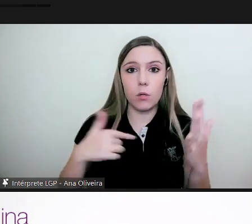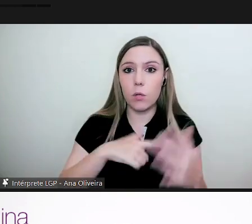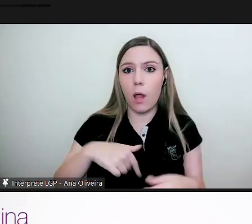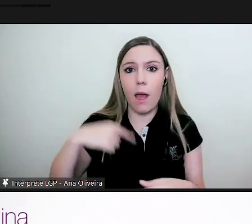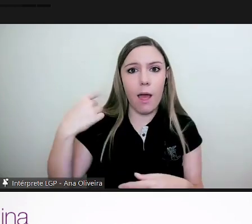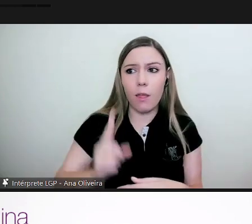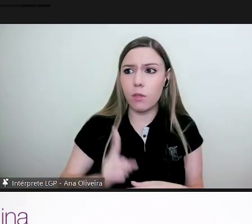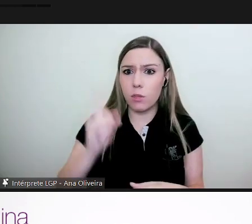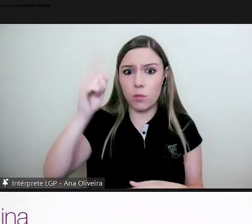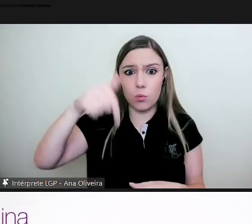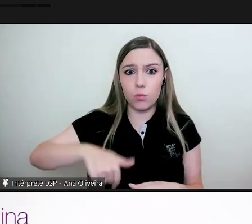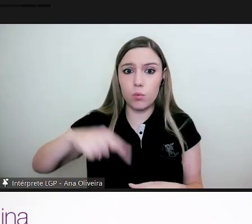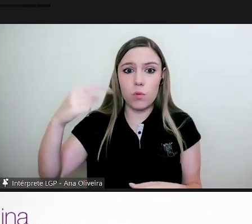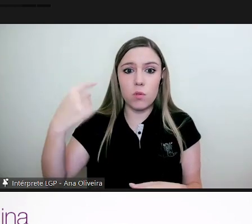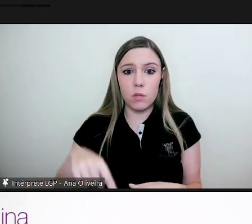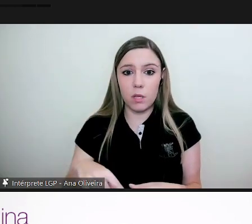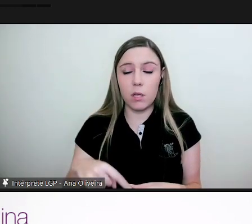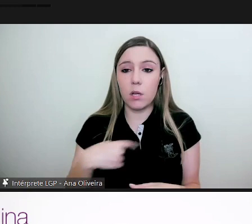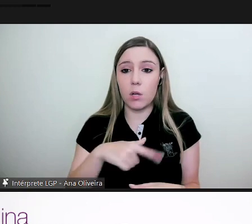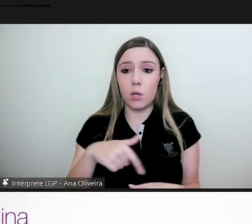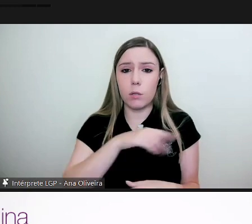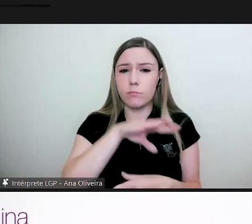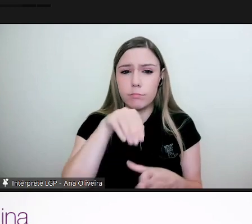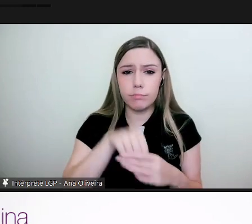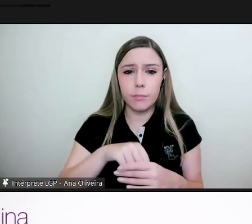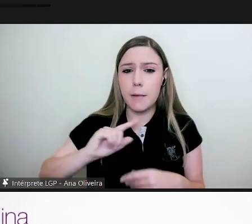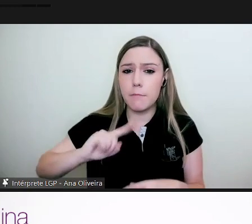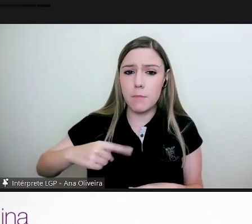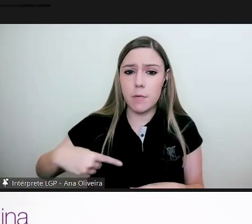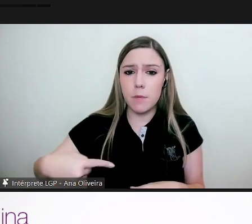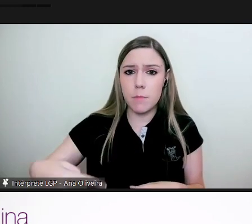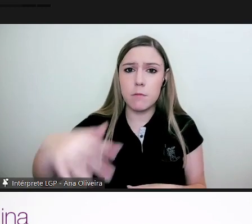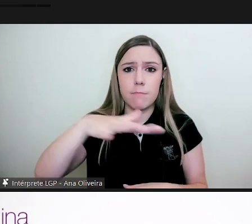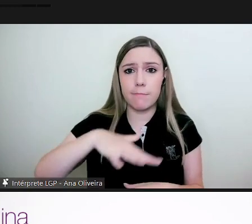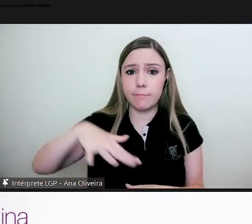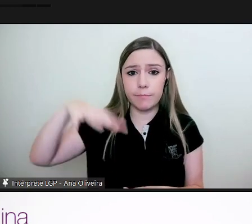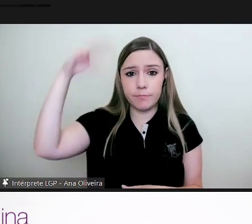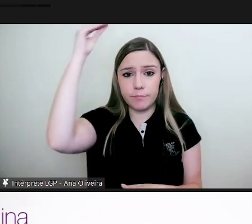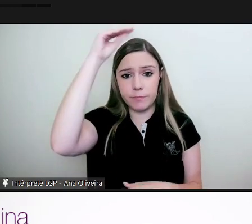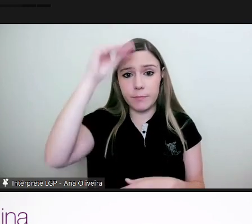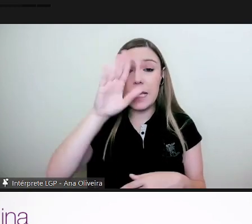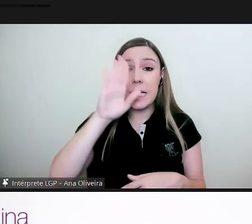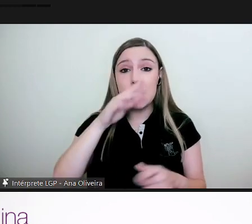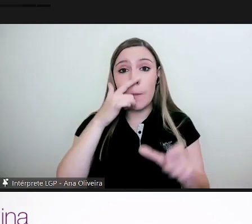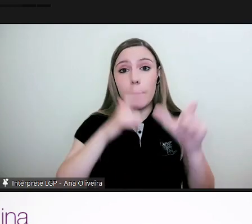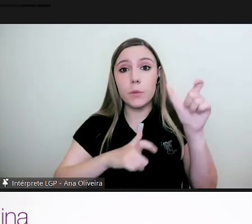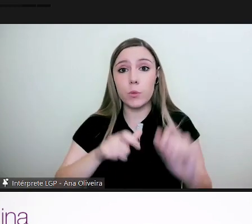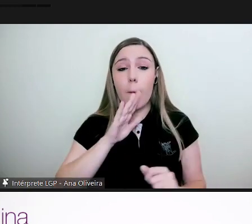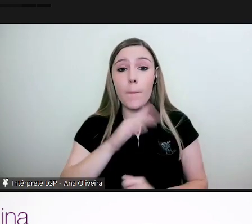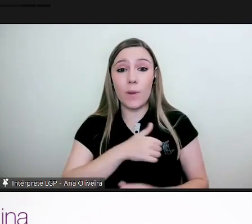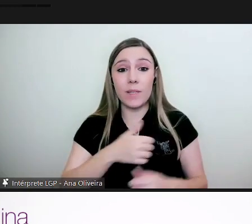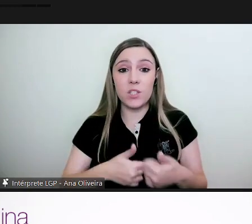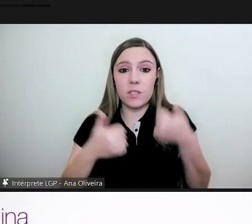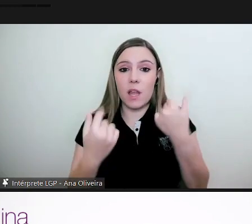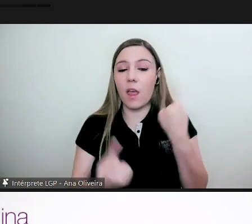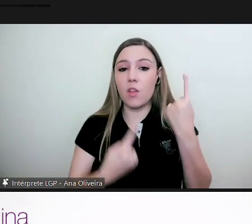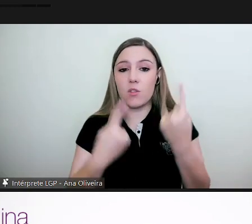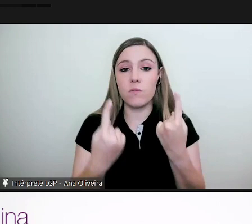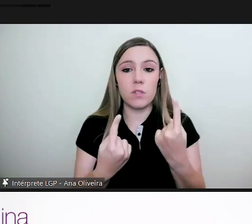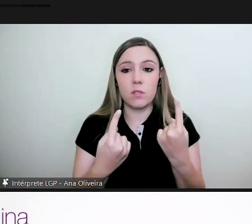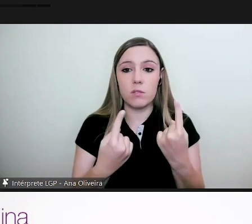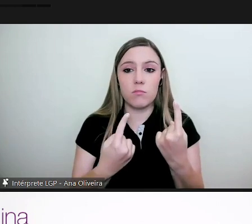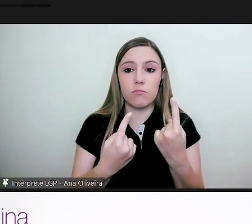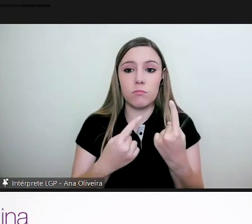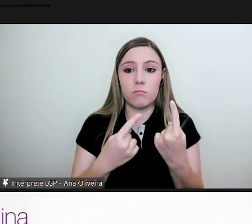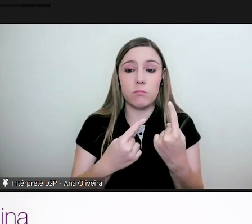país. E, portanto, nós estamos inseridos diariamente no mundo rural. E quem vive nas cidades, muitas vezes, ou veio do mundo